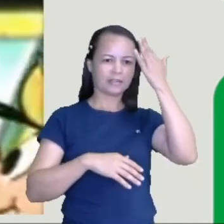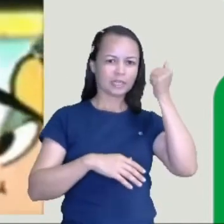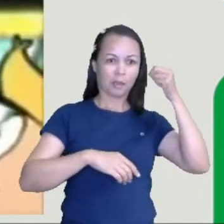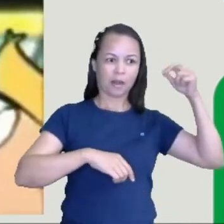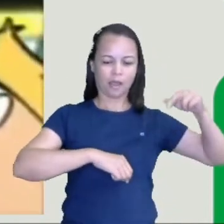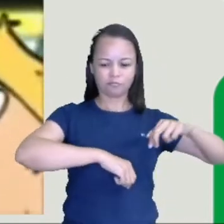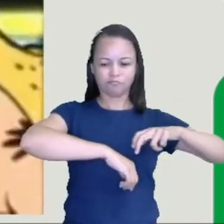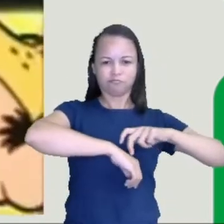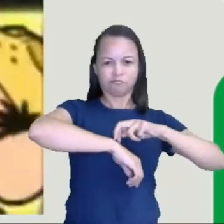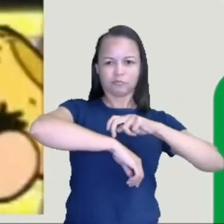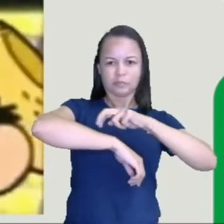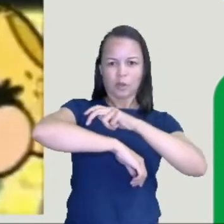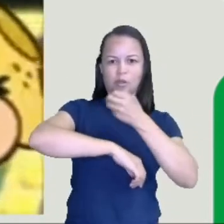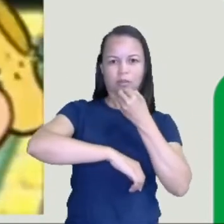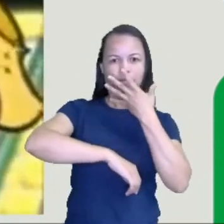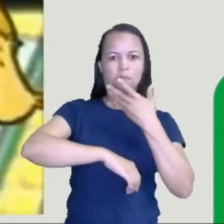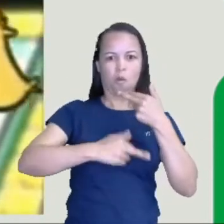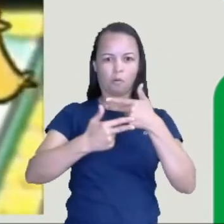bom.